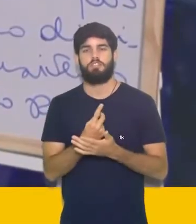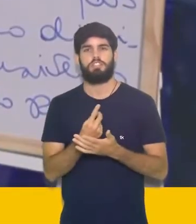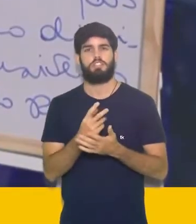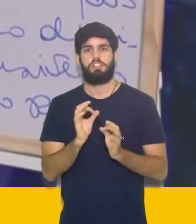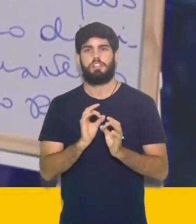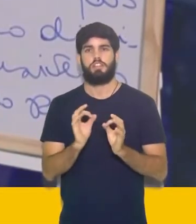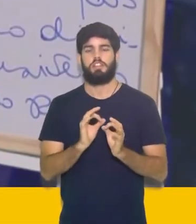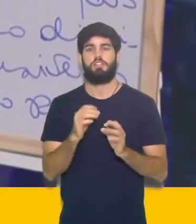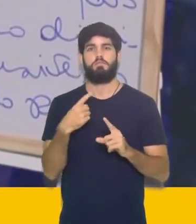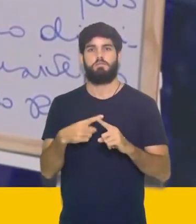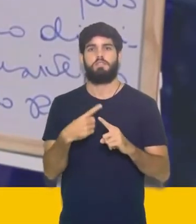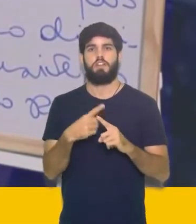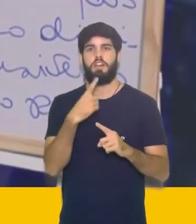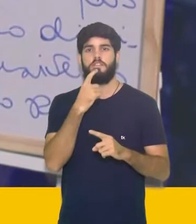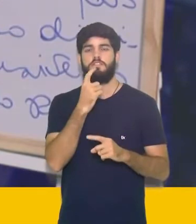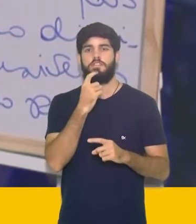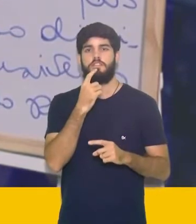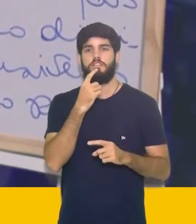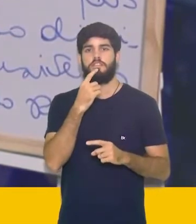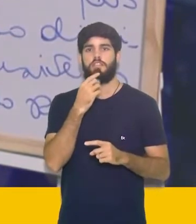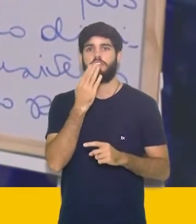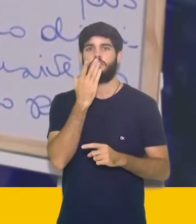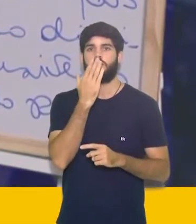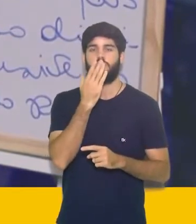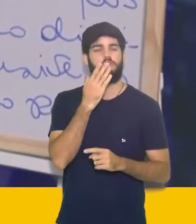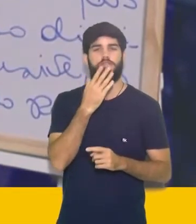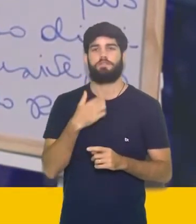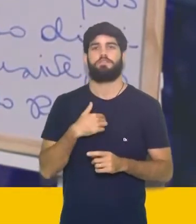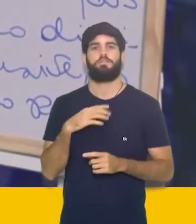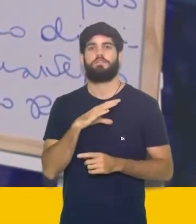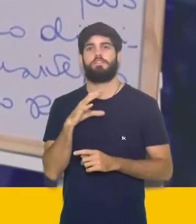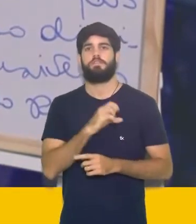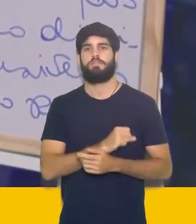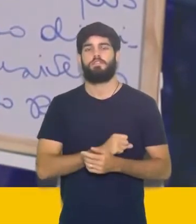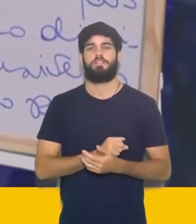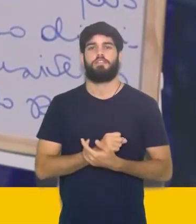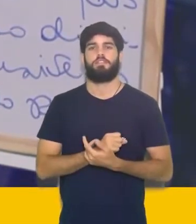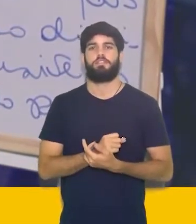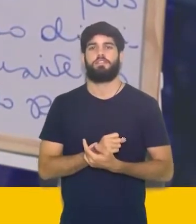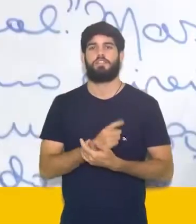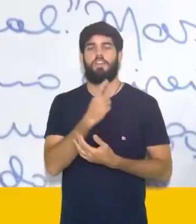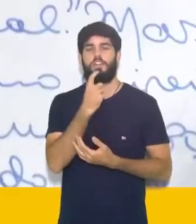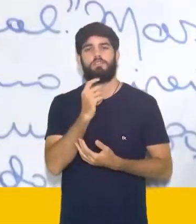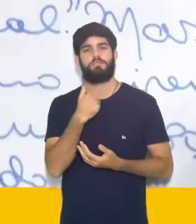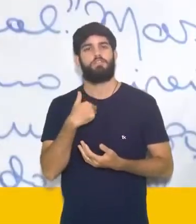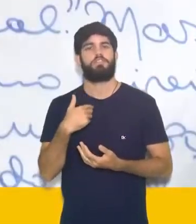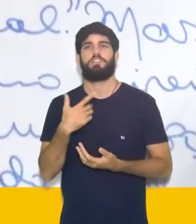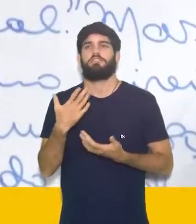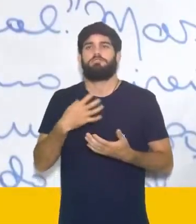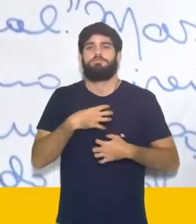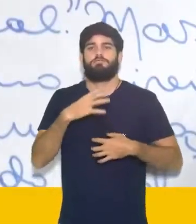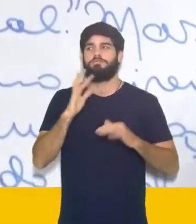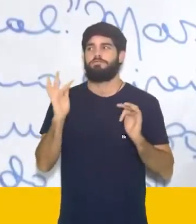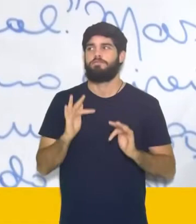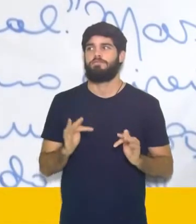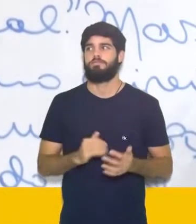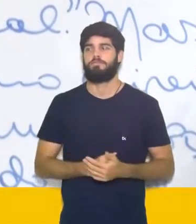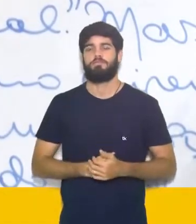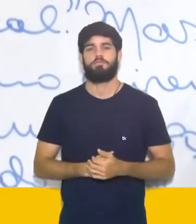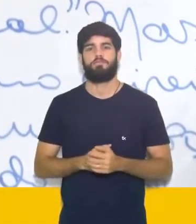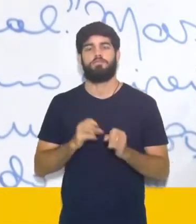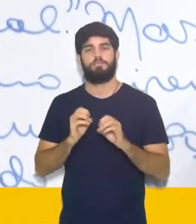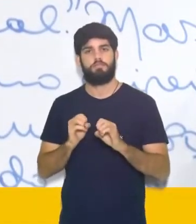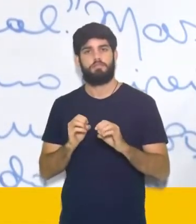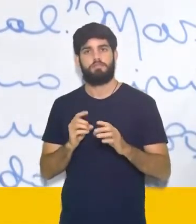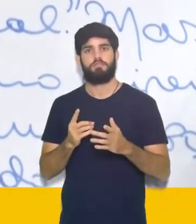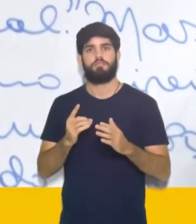tá errado, é porque vermelho é a cor para mim. Adoro. Botou algo vermelho, já tô feliz. O ensino